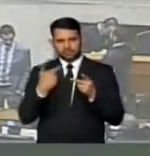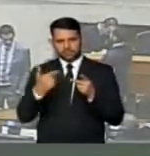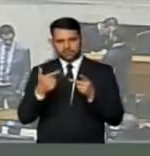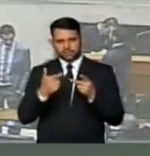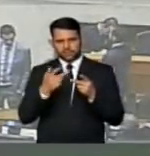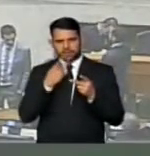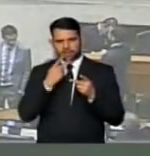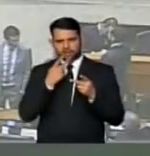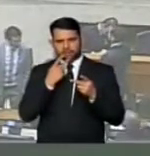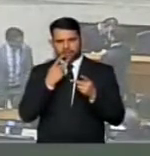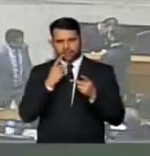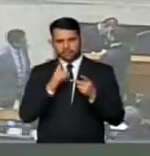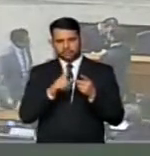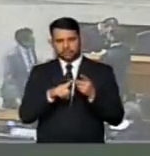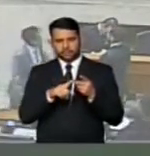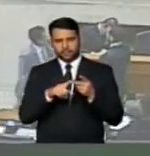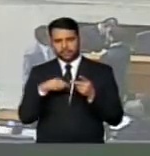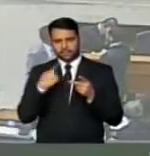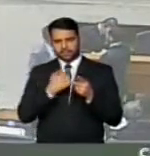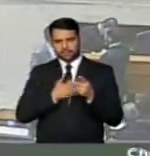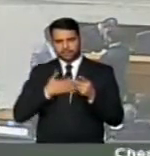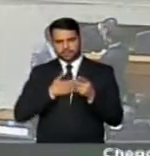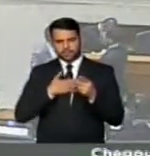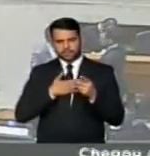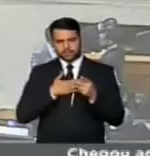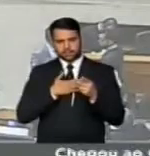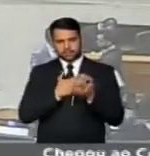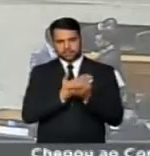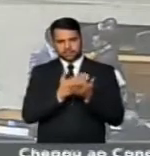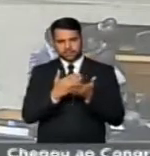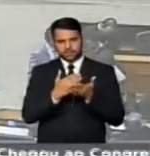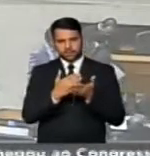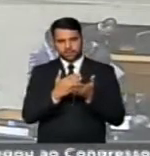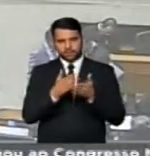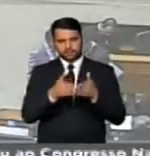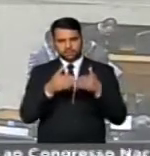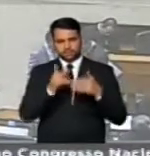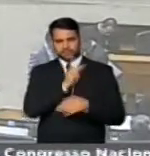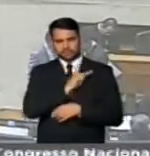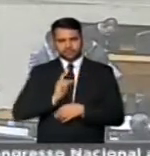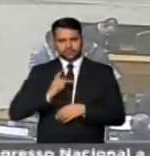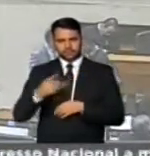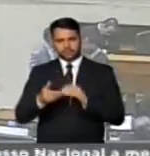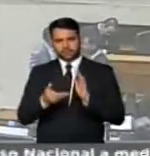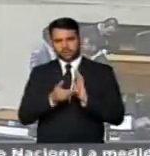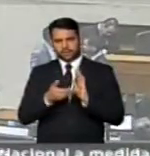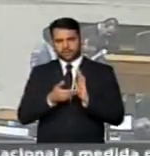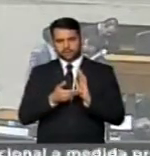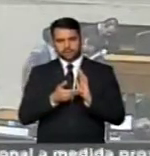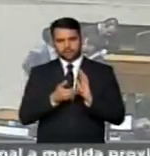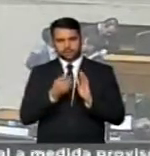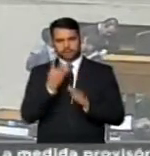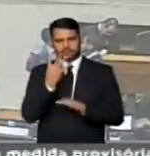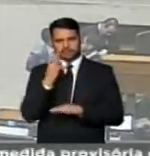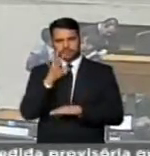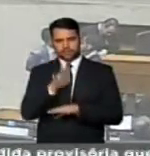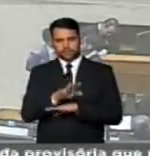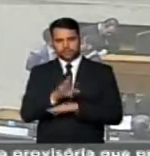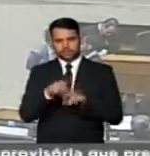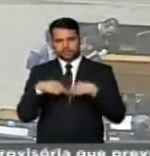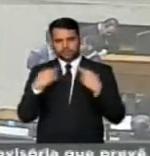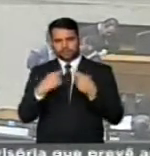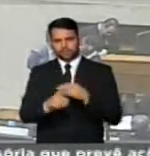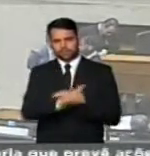segundo orador do grande expediente, e nós gostaríamos de iniciar, a pedido do presidente da casa, às 16 horas, a hora do